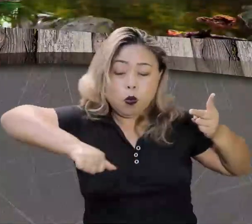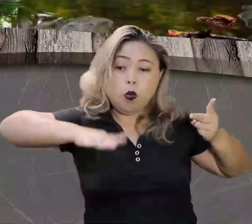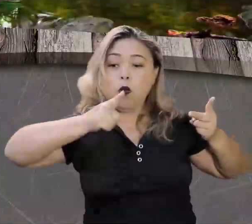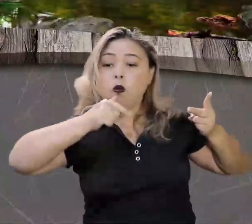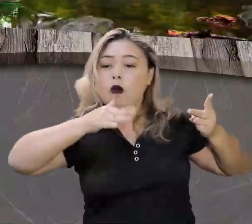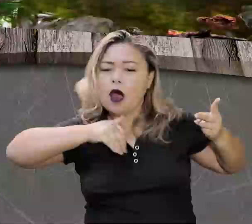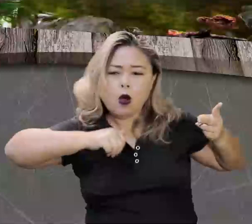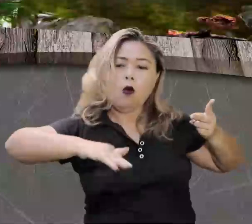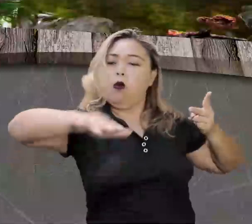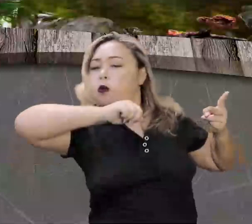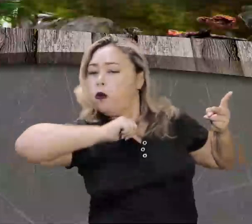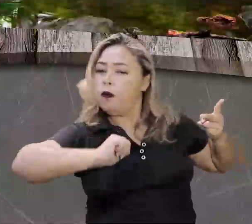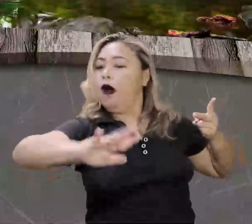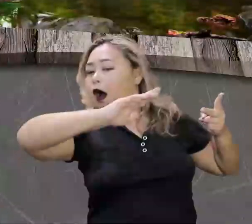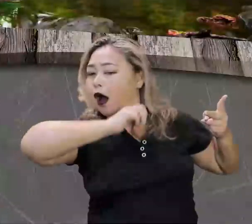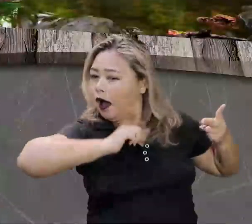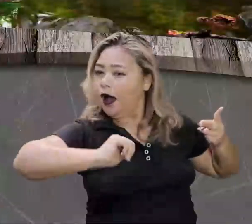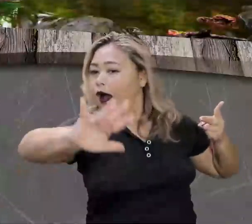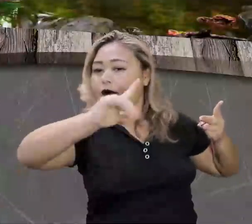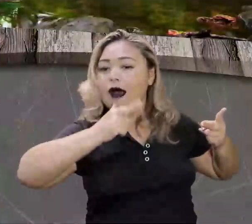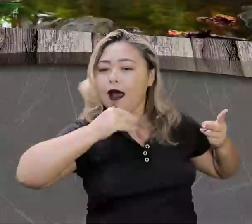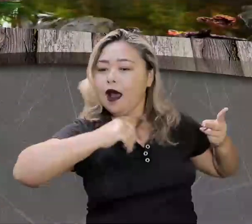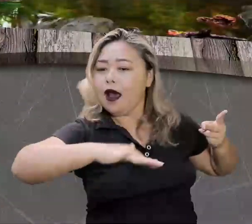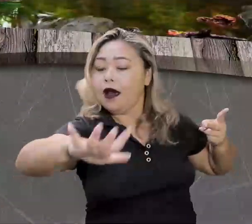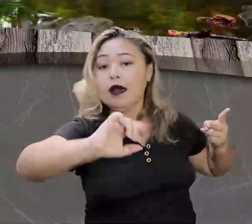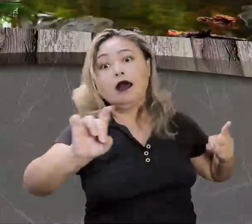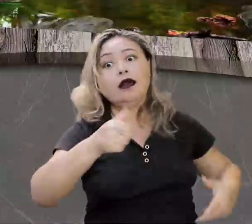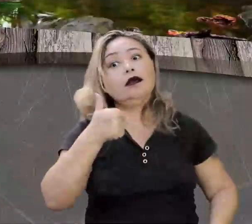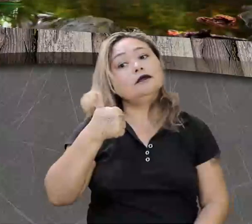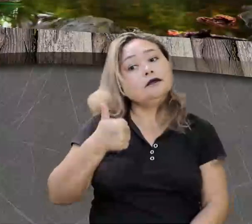água corrente, né?